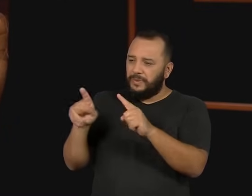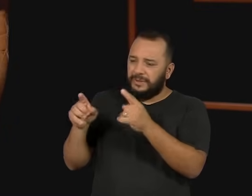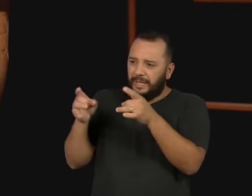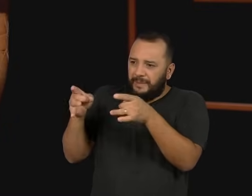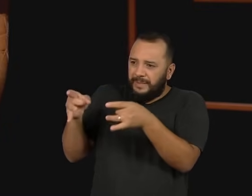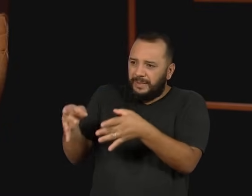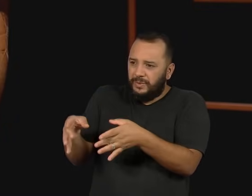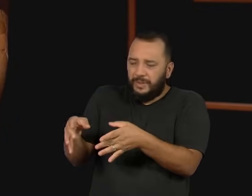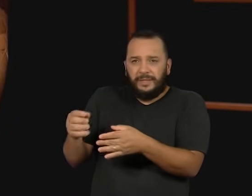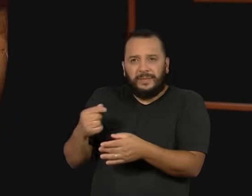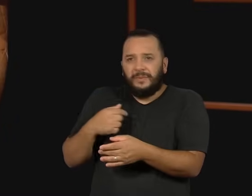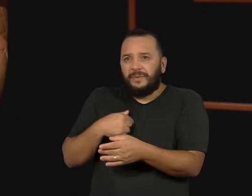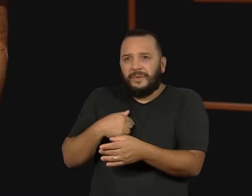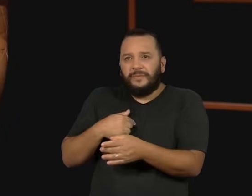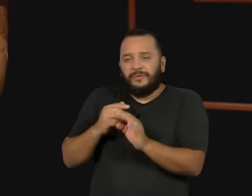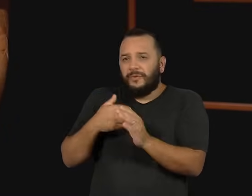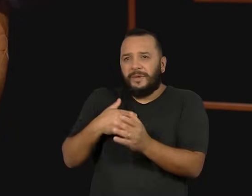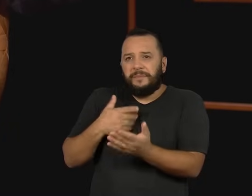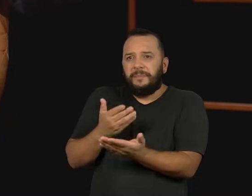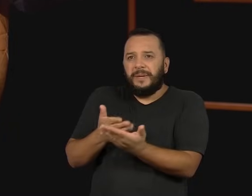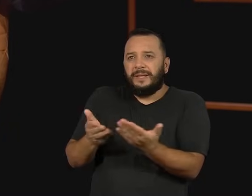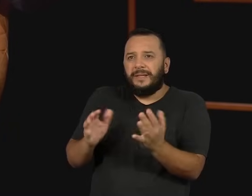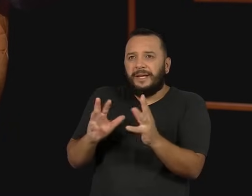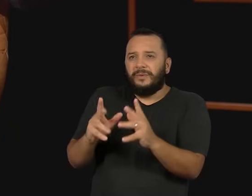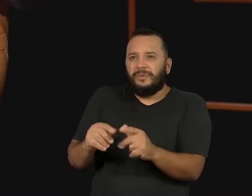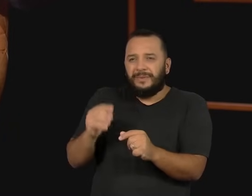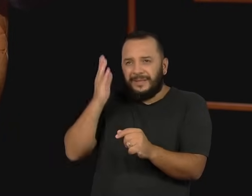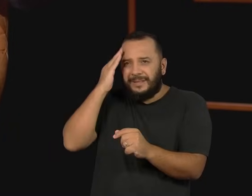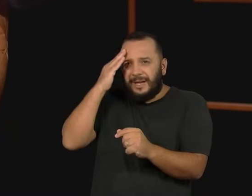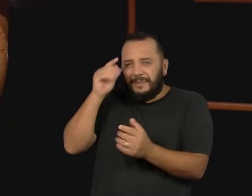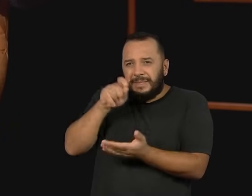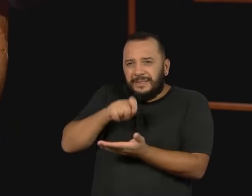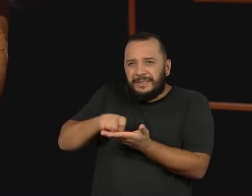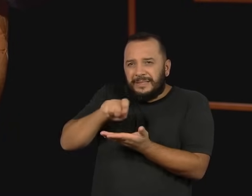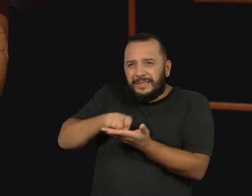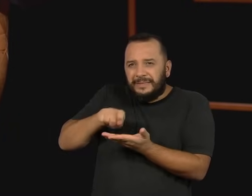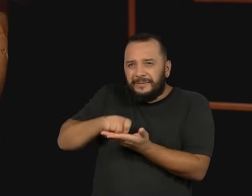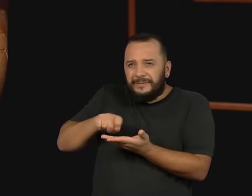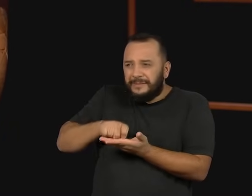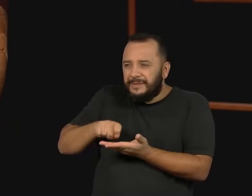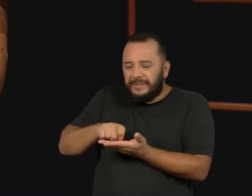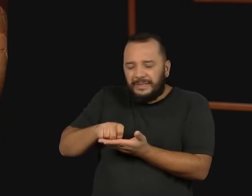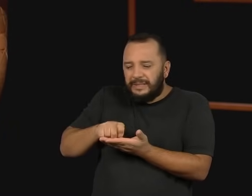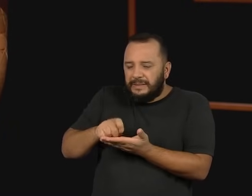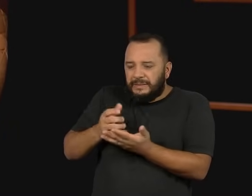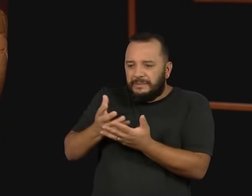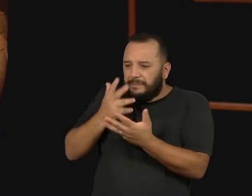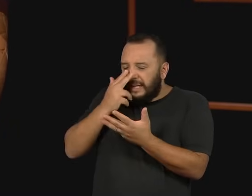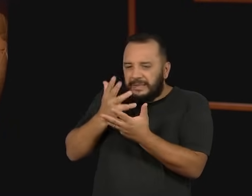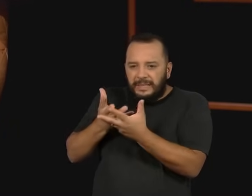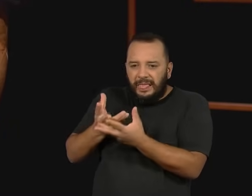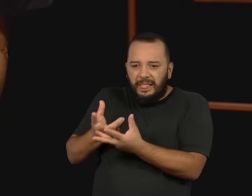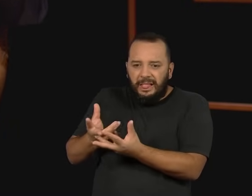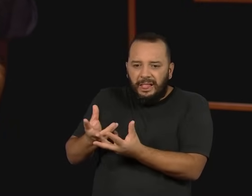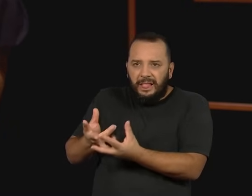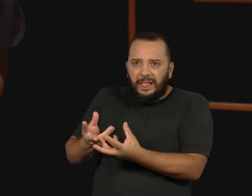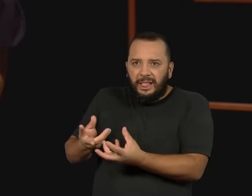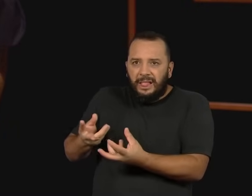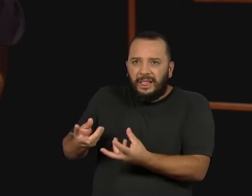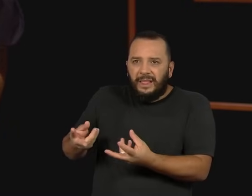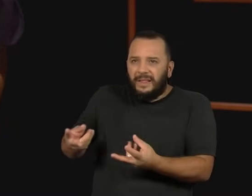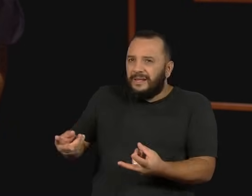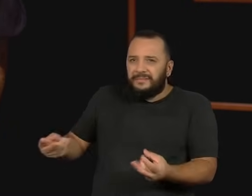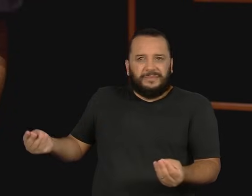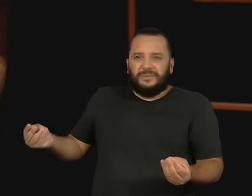minhas partituras, eu fui inviabilizando essa possibilidade, de maneira